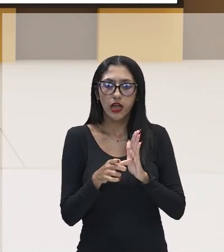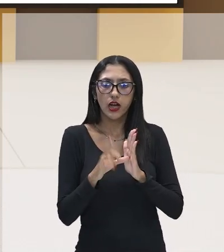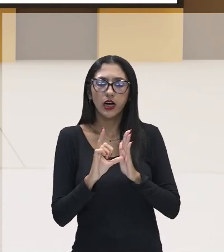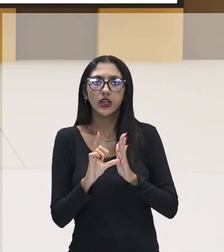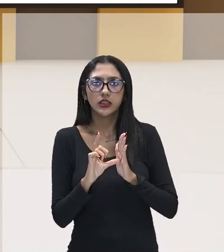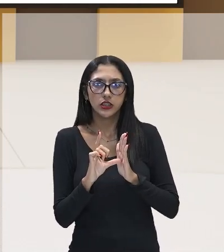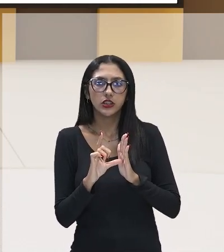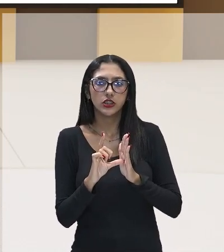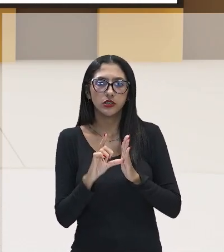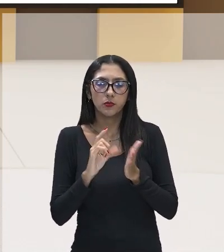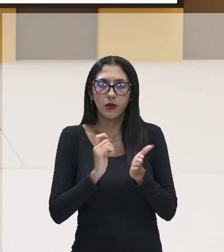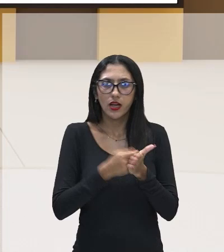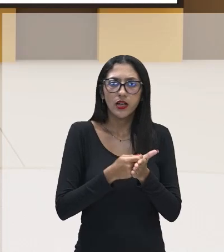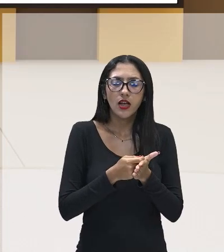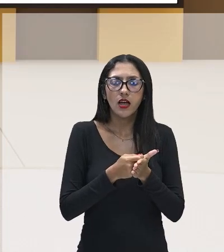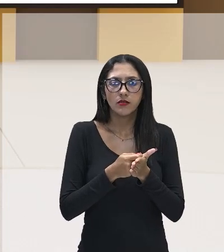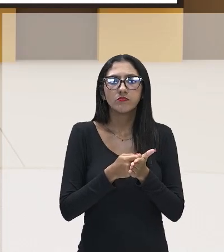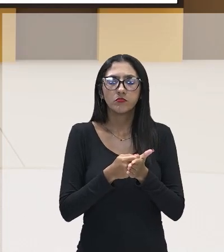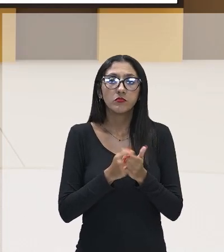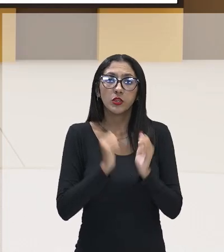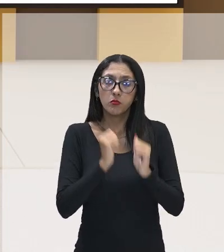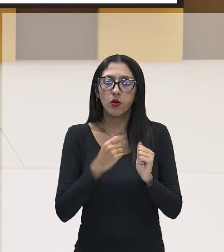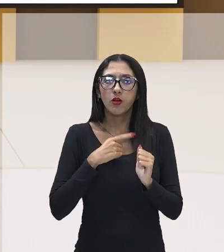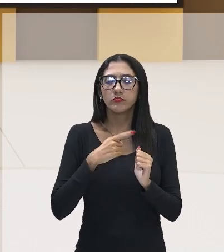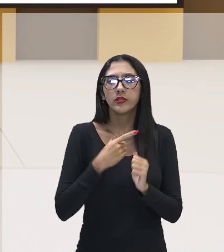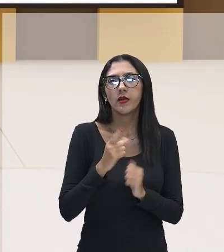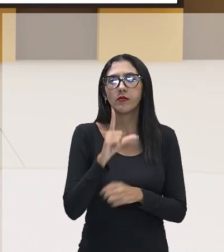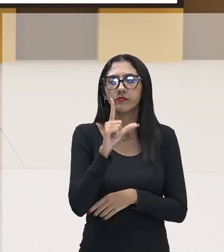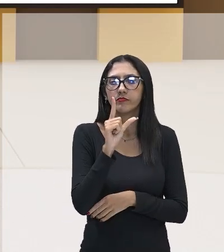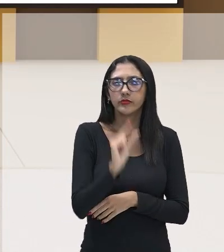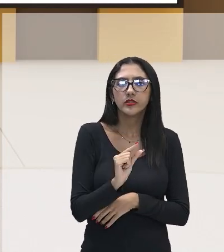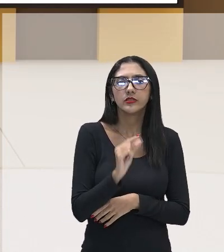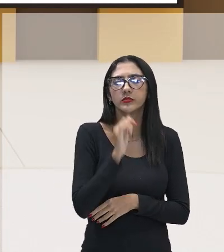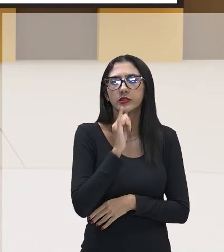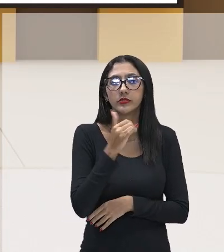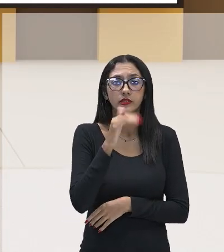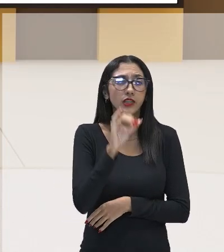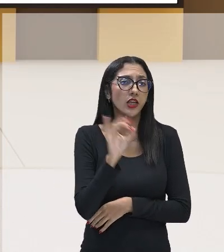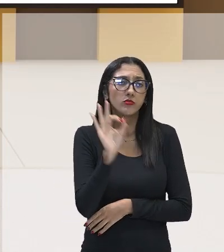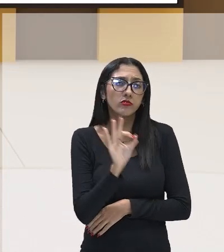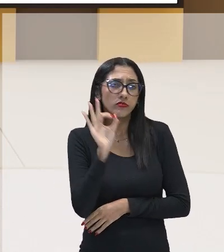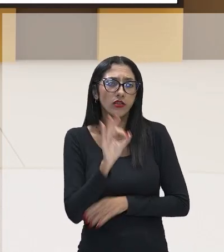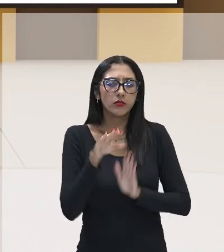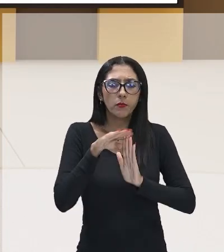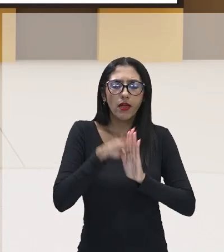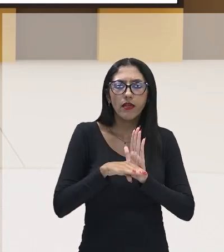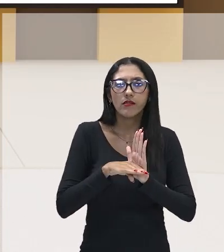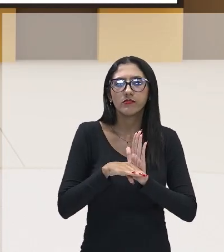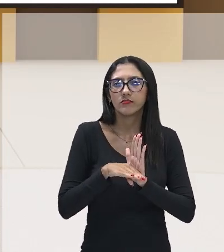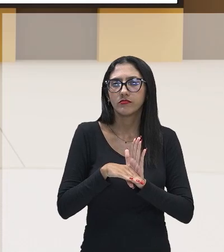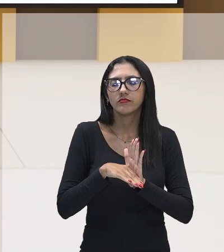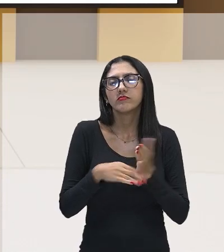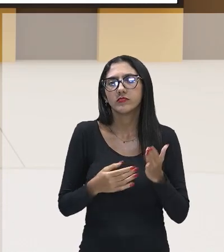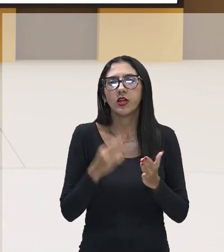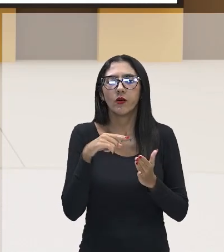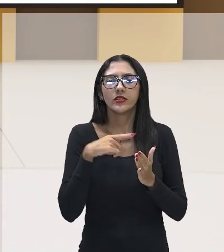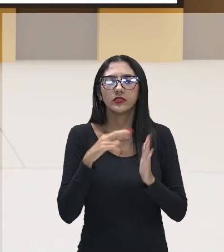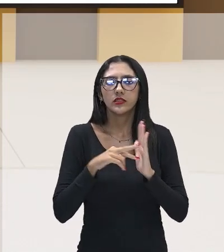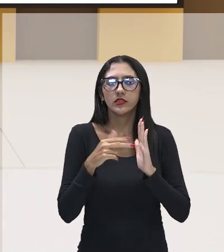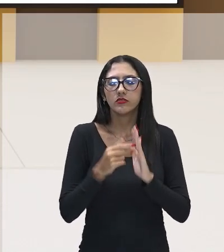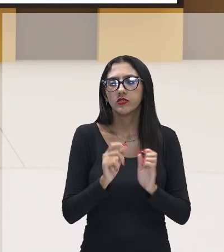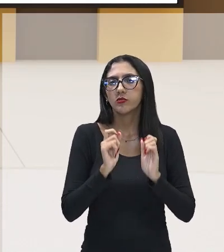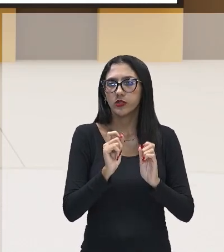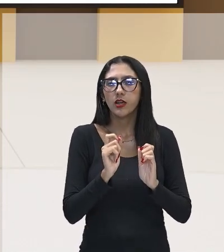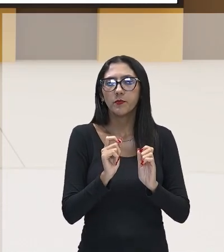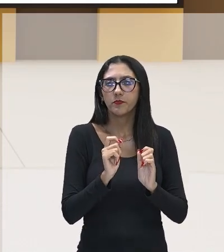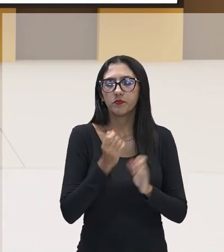ou seja, até o dia 10, você consegue pagar, por exemplo, com 10% de desconto. Então, significa que você está sendo premiado